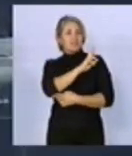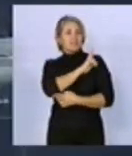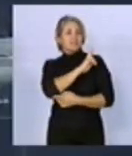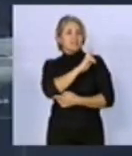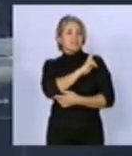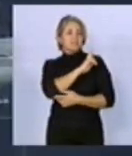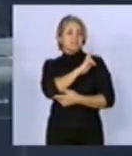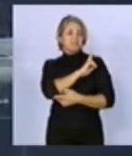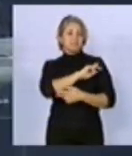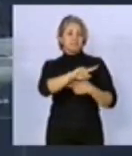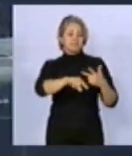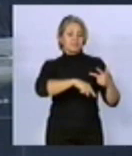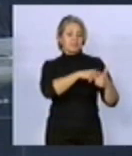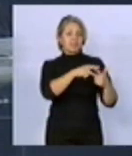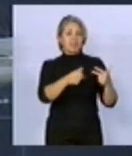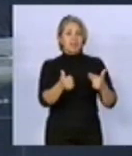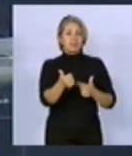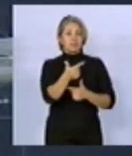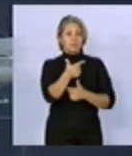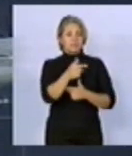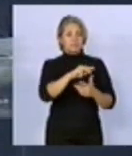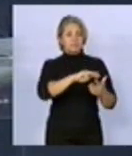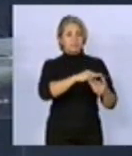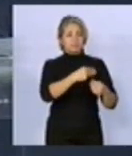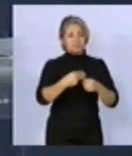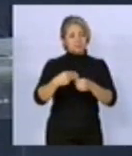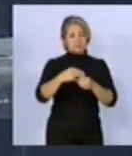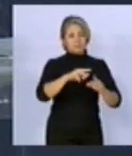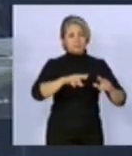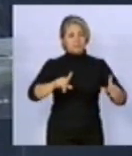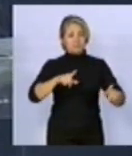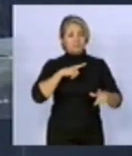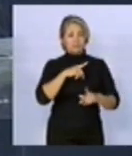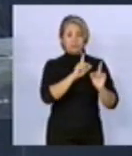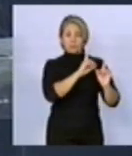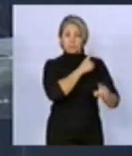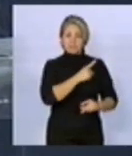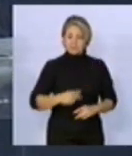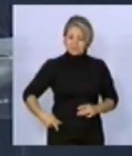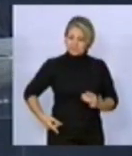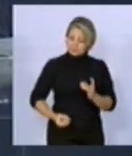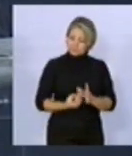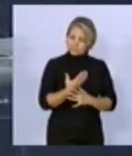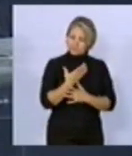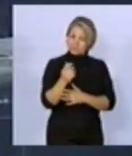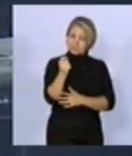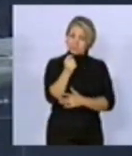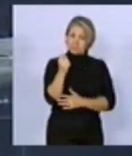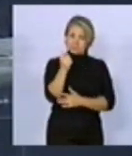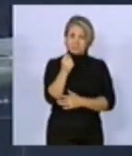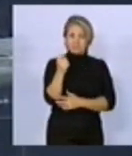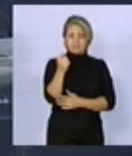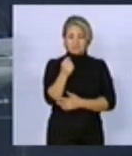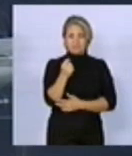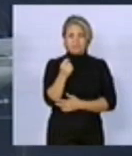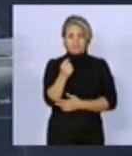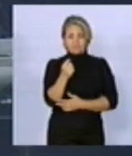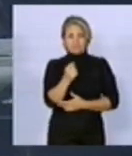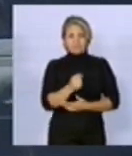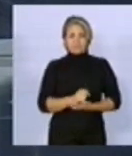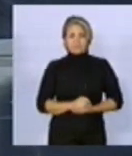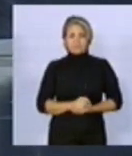12 municípios eu sou o presidente e fundador dessa associação é